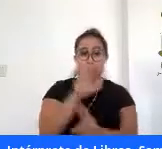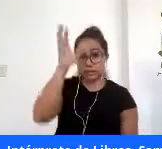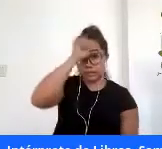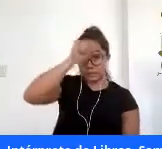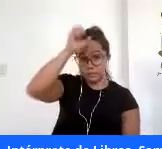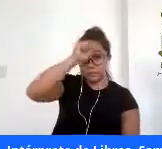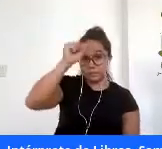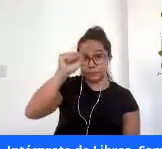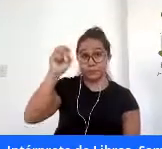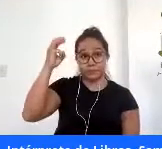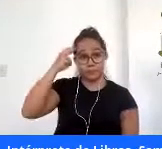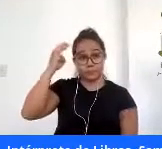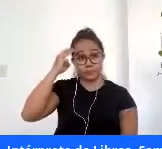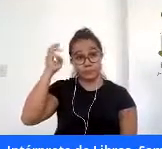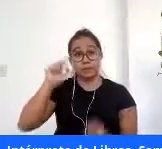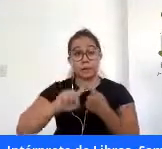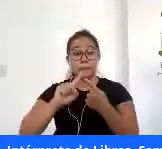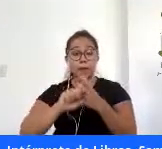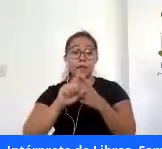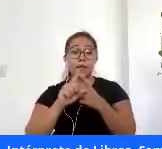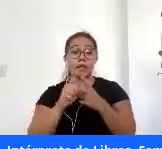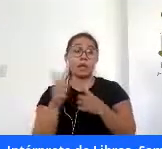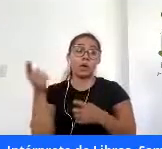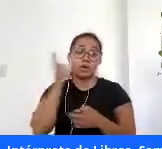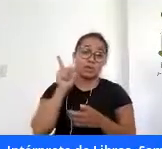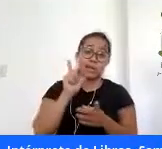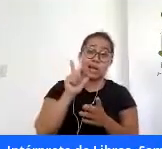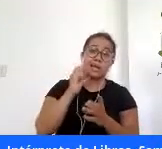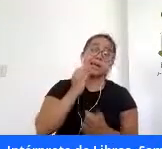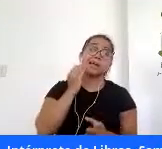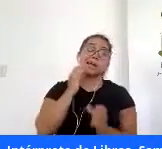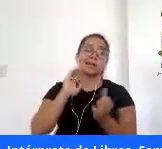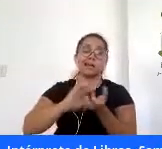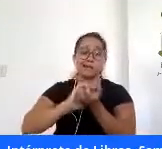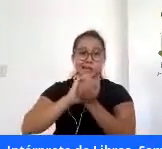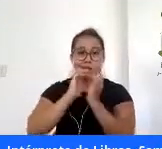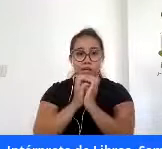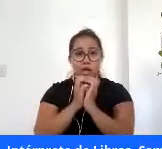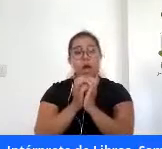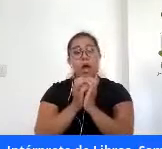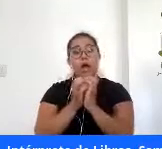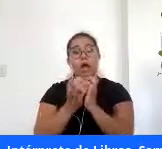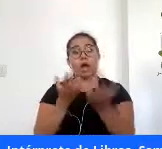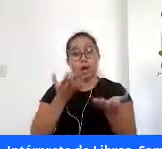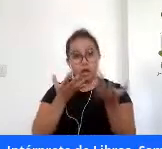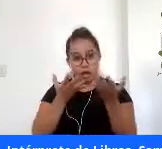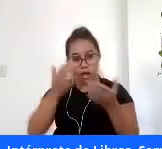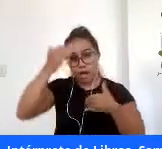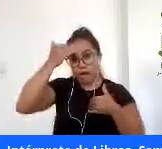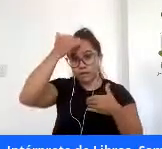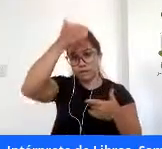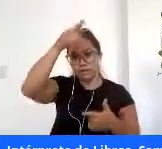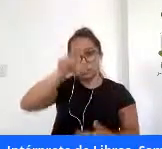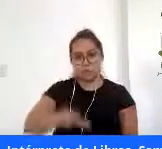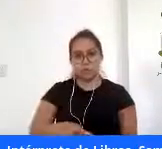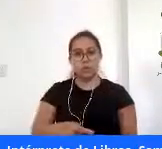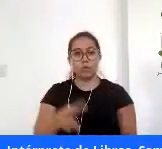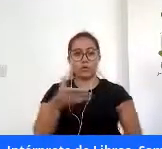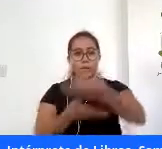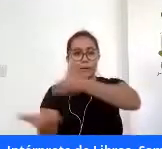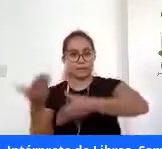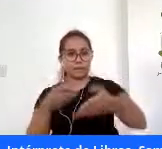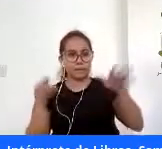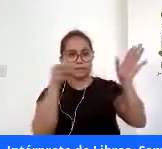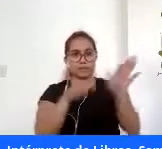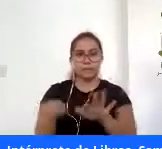a memória e a recuperação de lesões. Então, mais uma vez, eu quero agradecer pela participação nessa